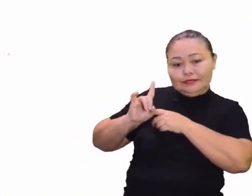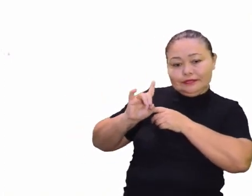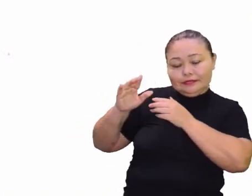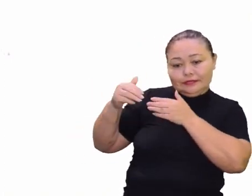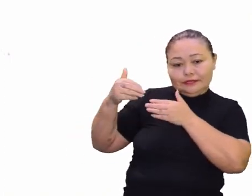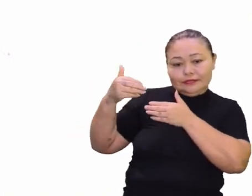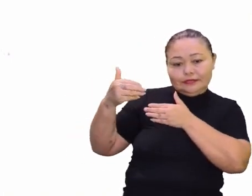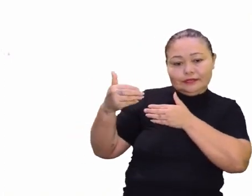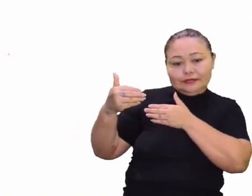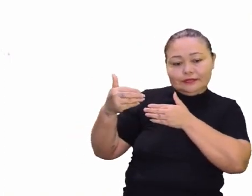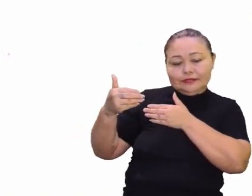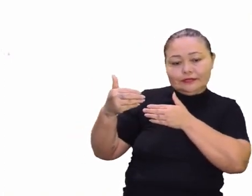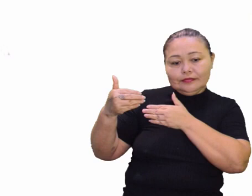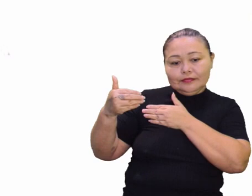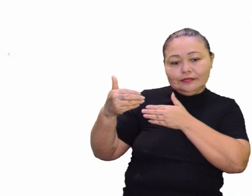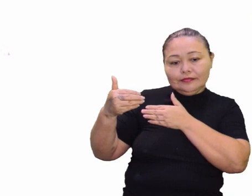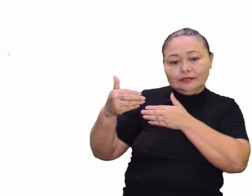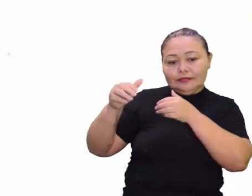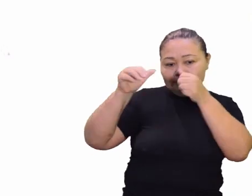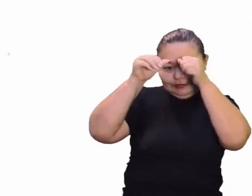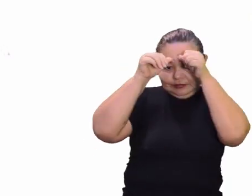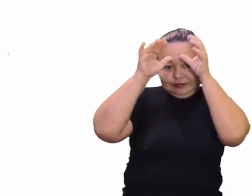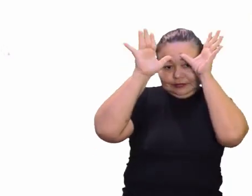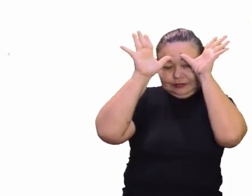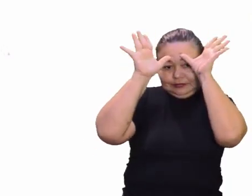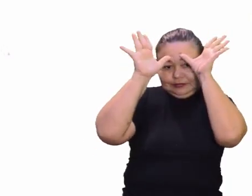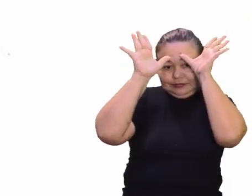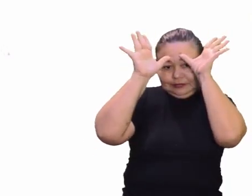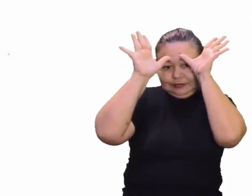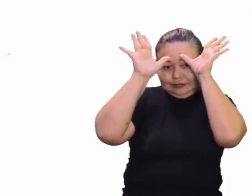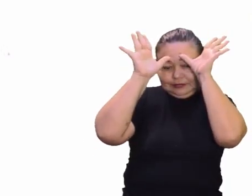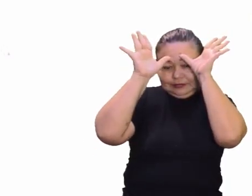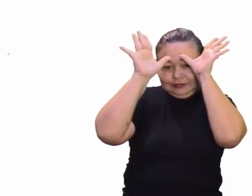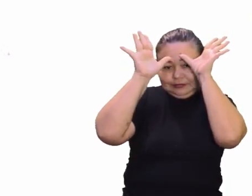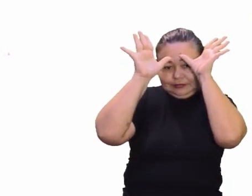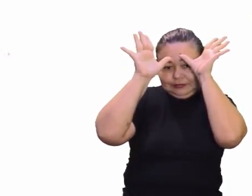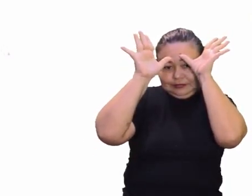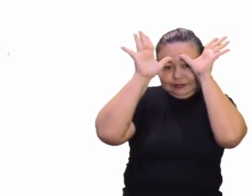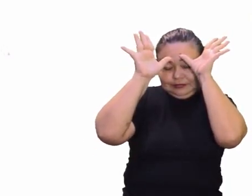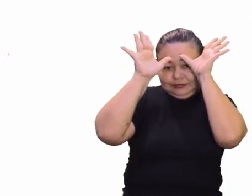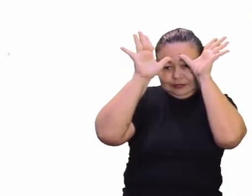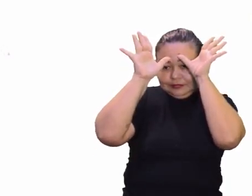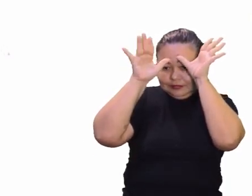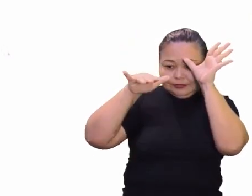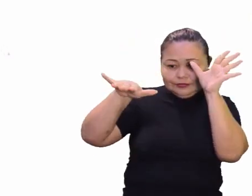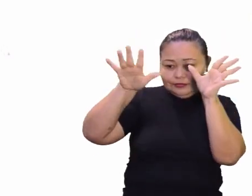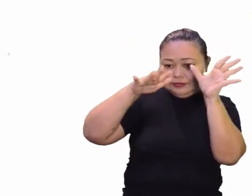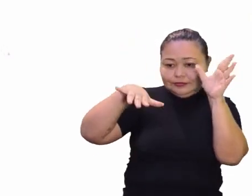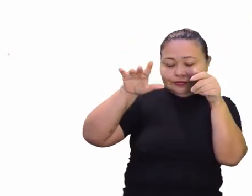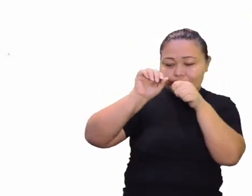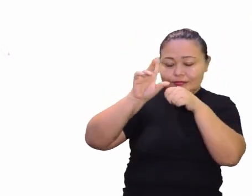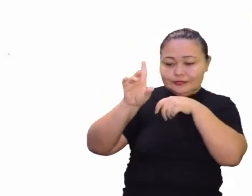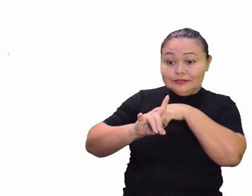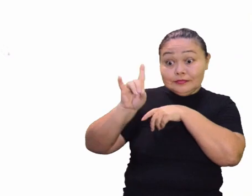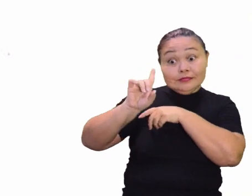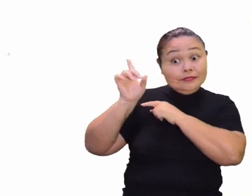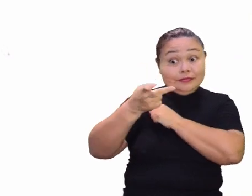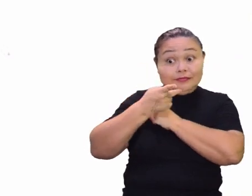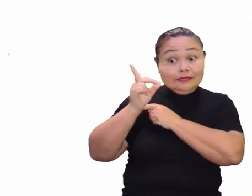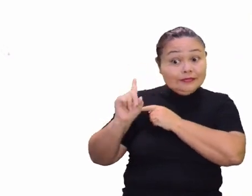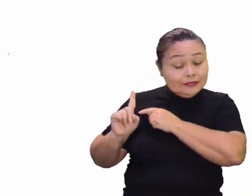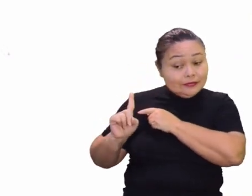Essa parte aqui, Rogério, é o Acre, não é? Exato. Essa parte do Acre, os bolivianos falaram,